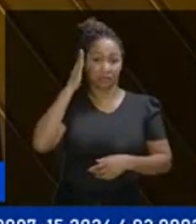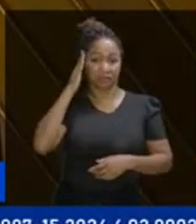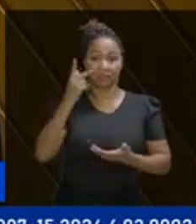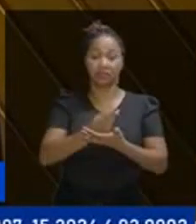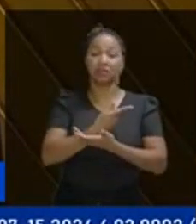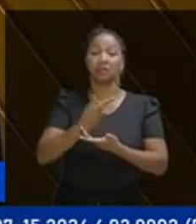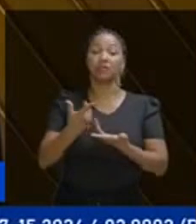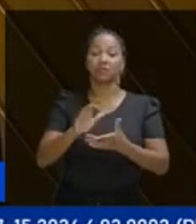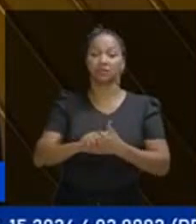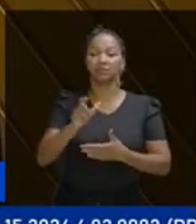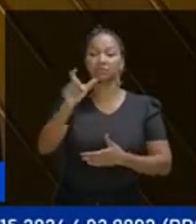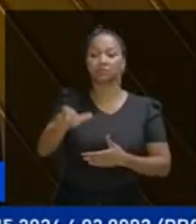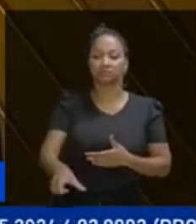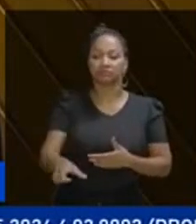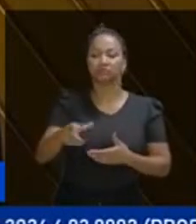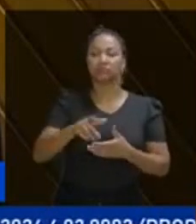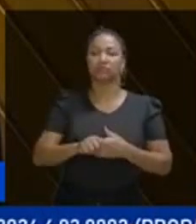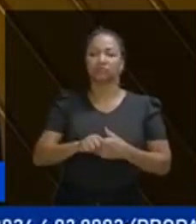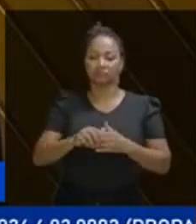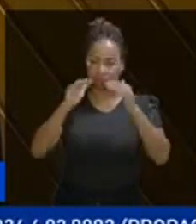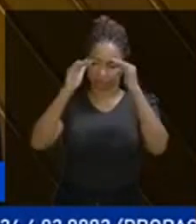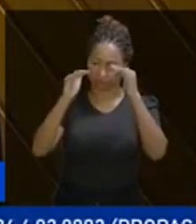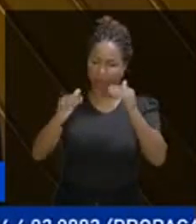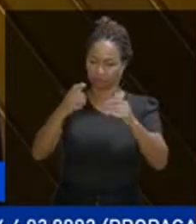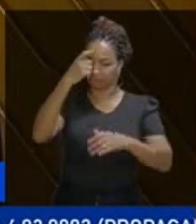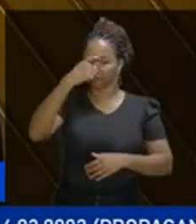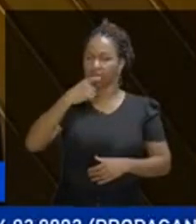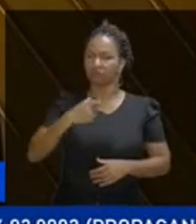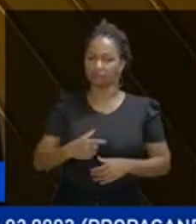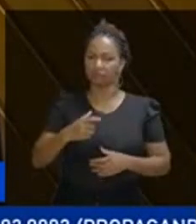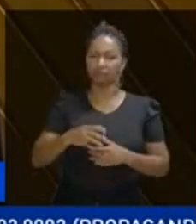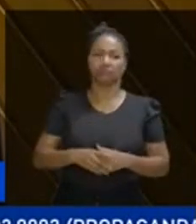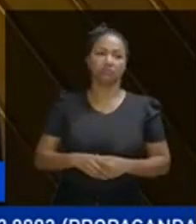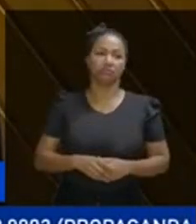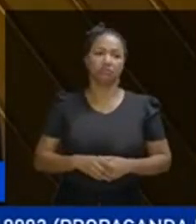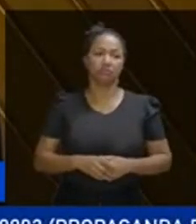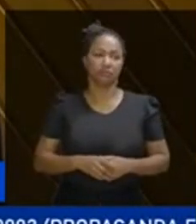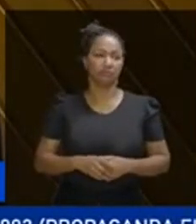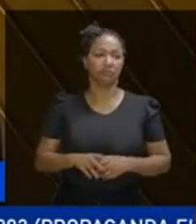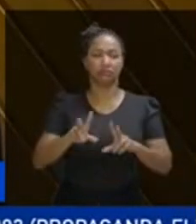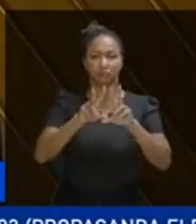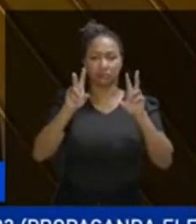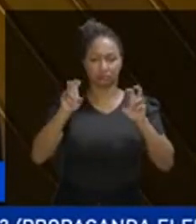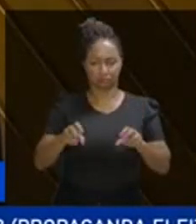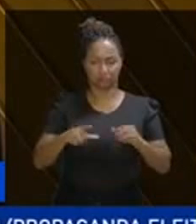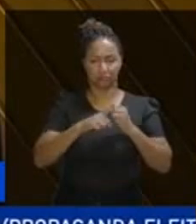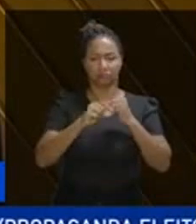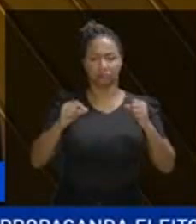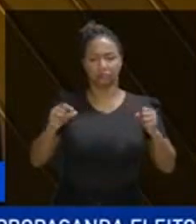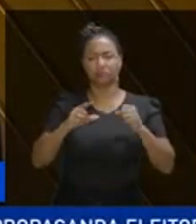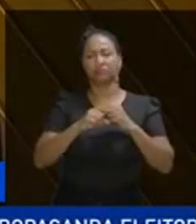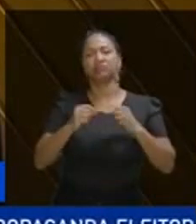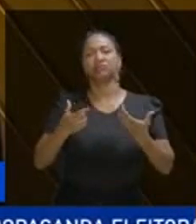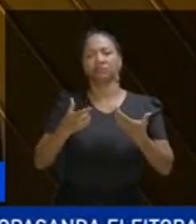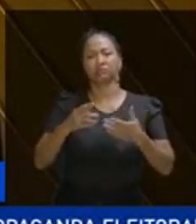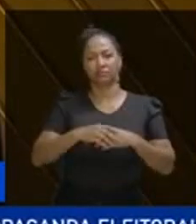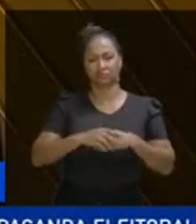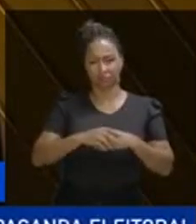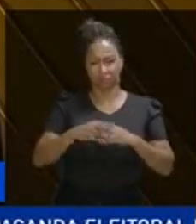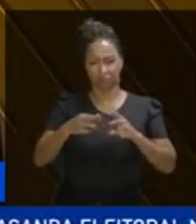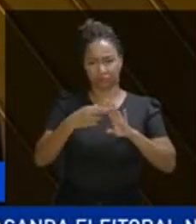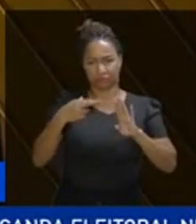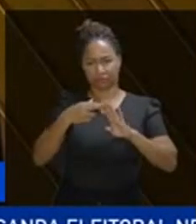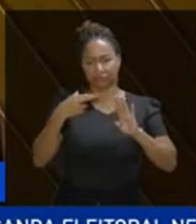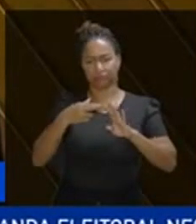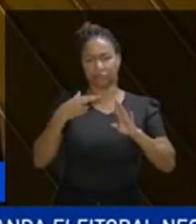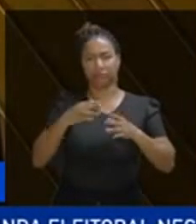se houve ofensa à honra e à imagem do candidato vinculado à parte recorrente. Sobre o tema, o artigo 38, parágrafo 1º da Resolução